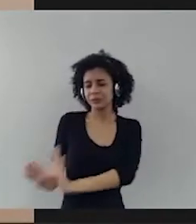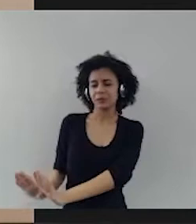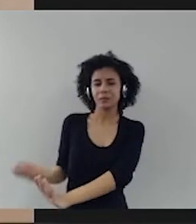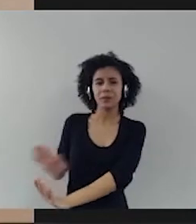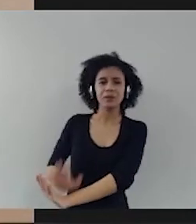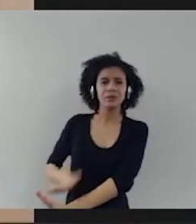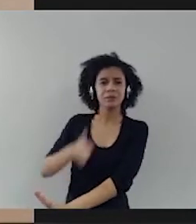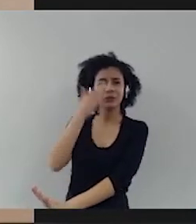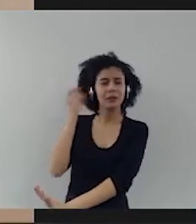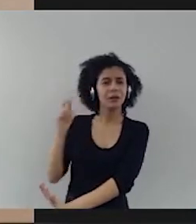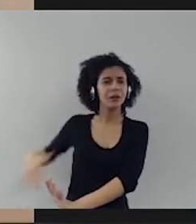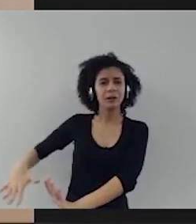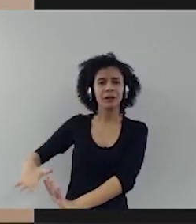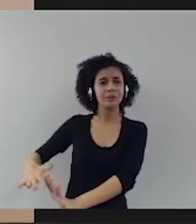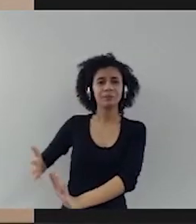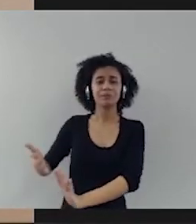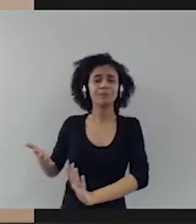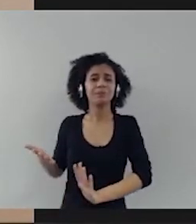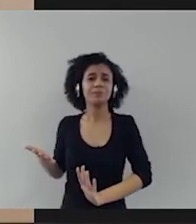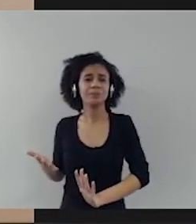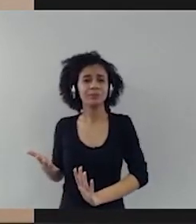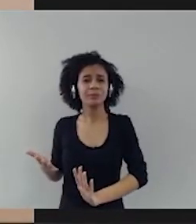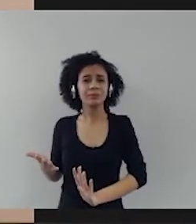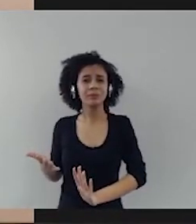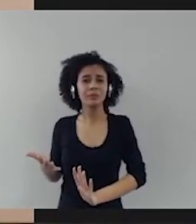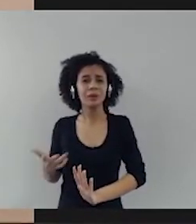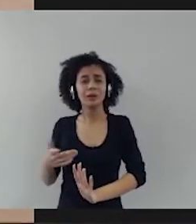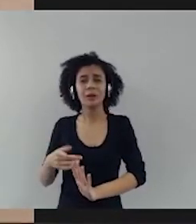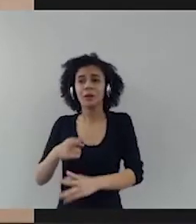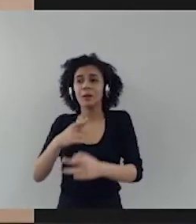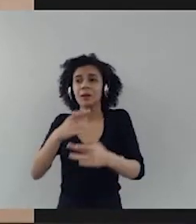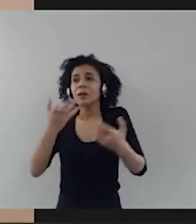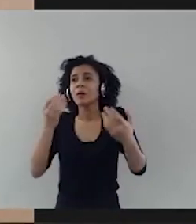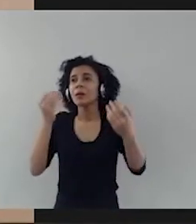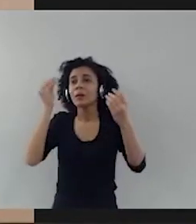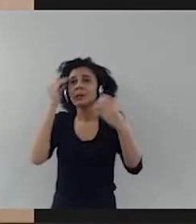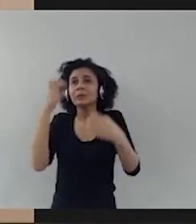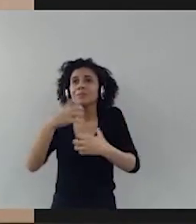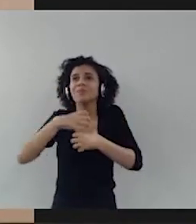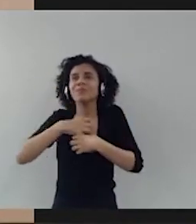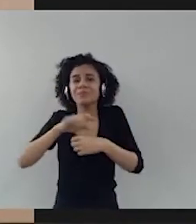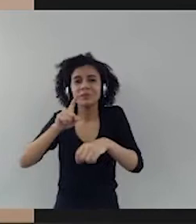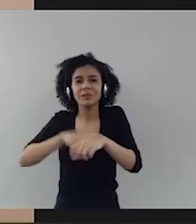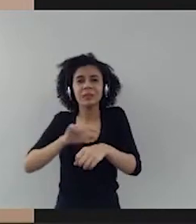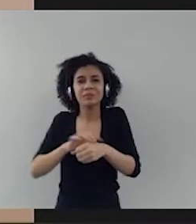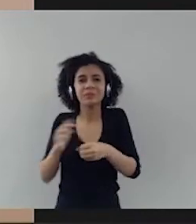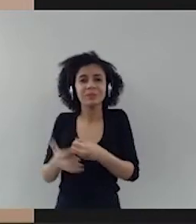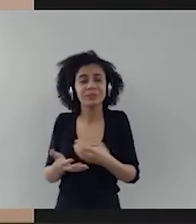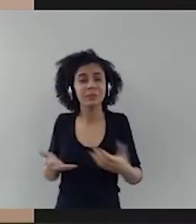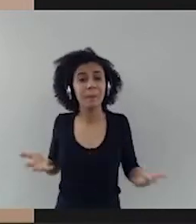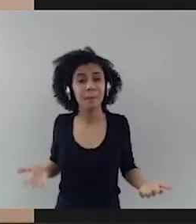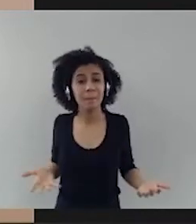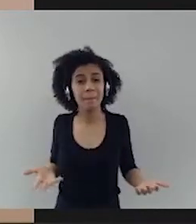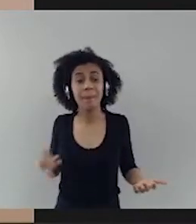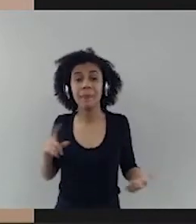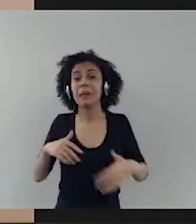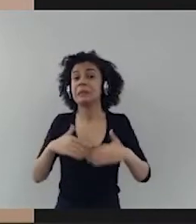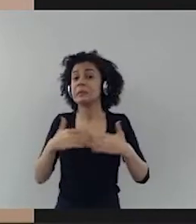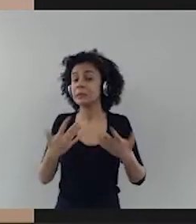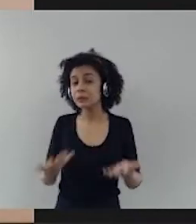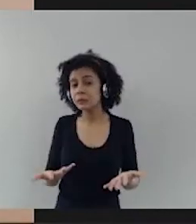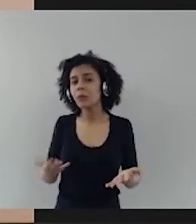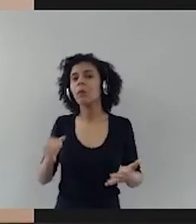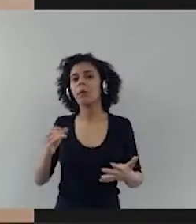absolutamente descabrosa, né, no colo dessa pandemia. Então, a pandemia, ela ensina